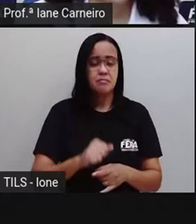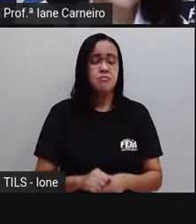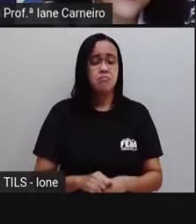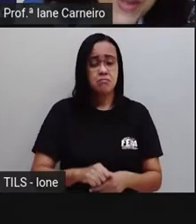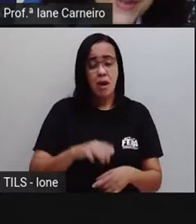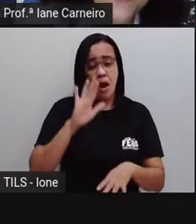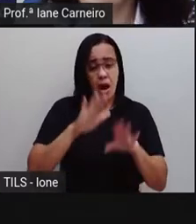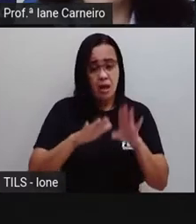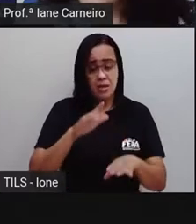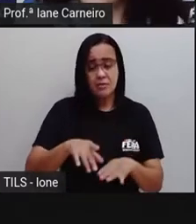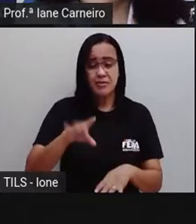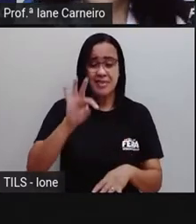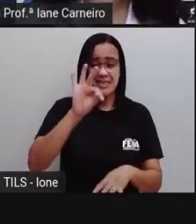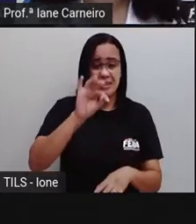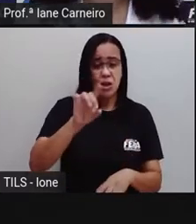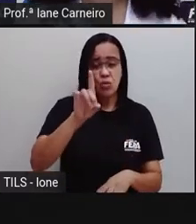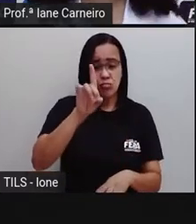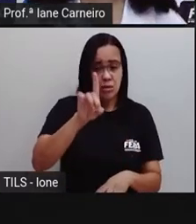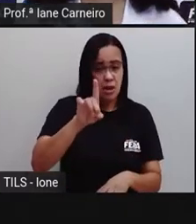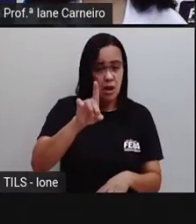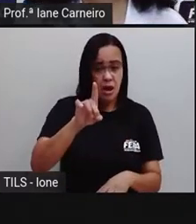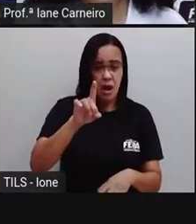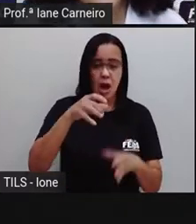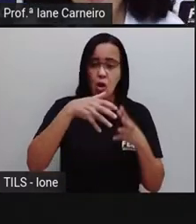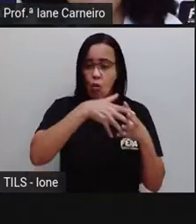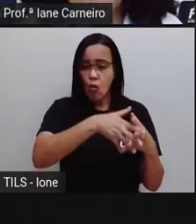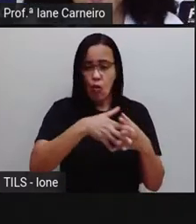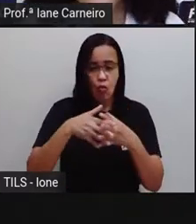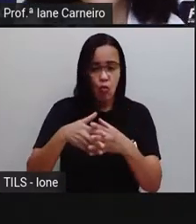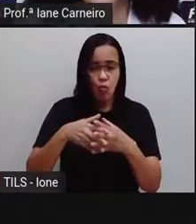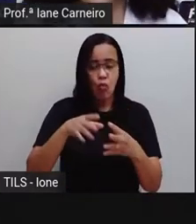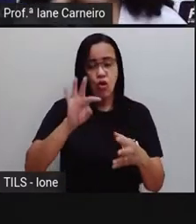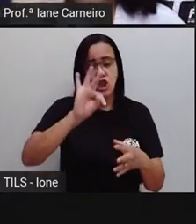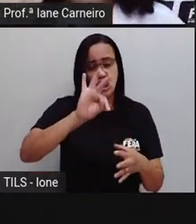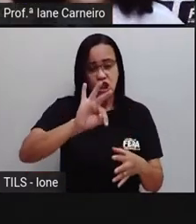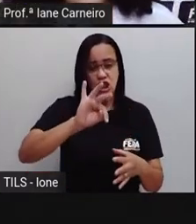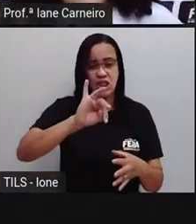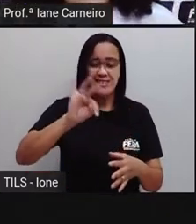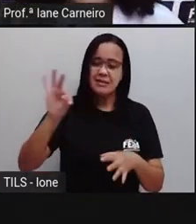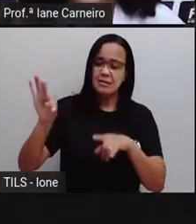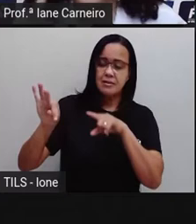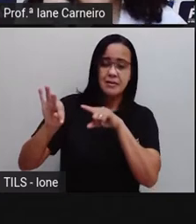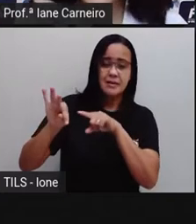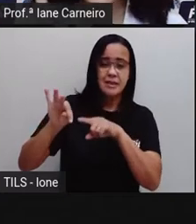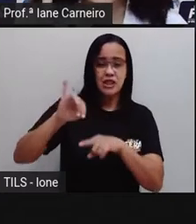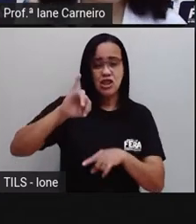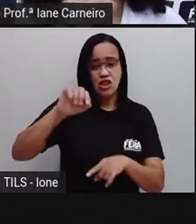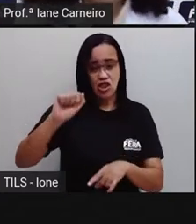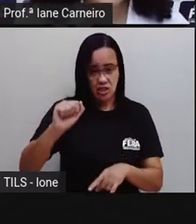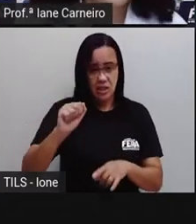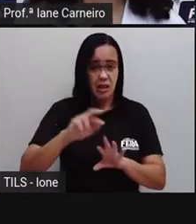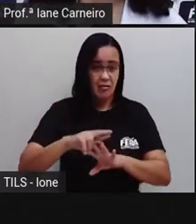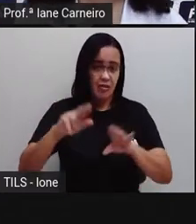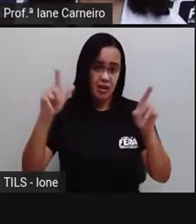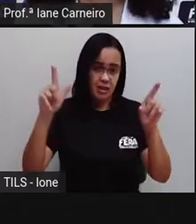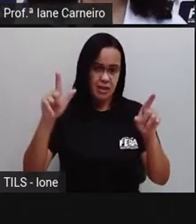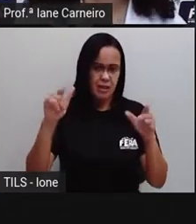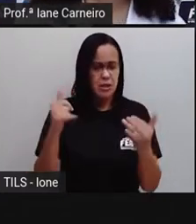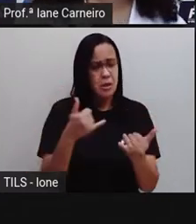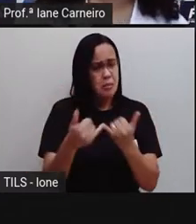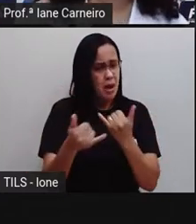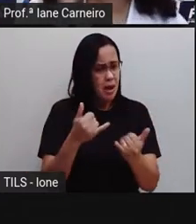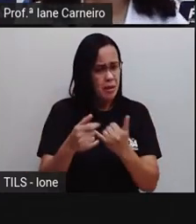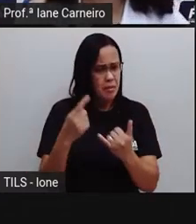texto no lugar do yin do de né E aí fica tia né olha o som dia aparece né mas não é a mesma